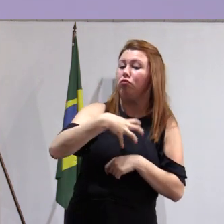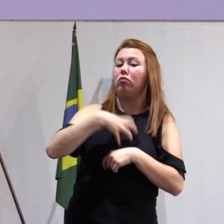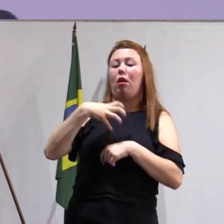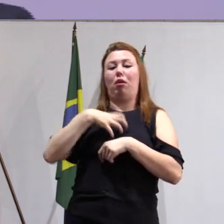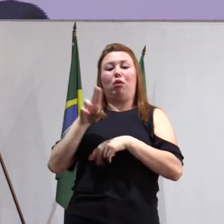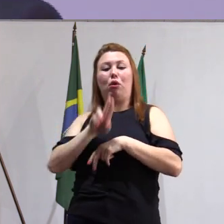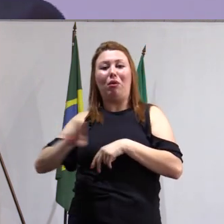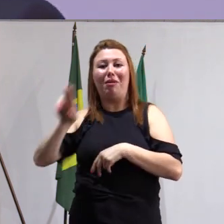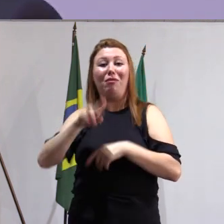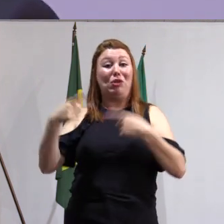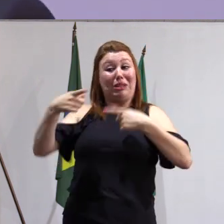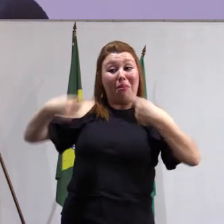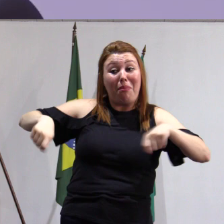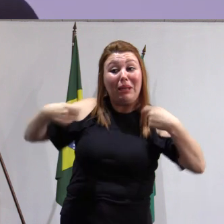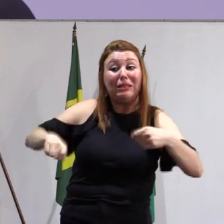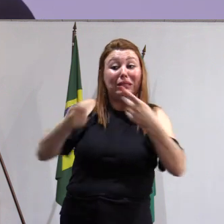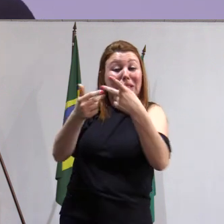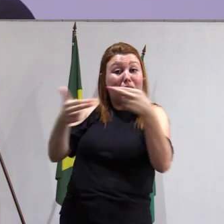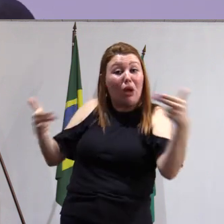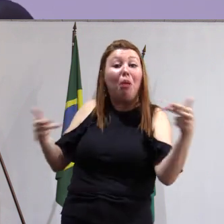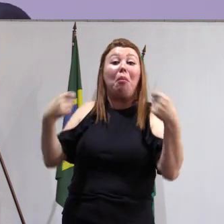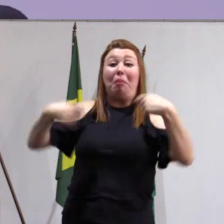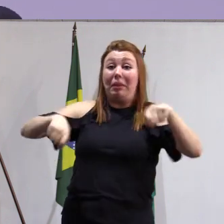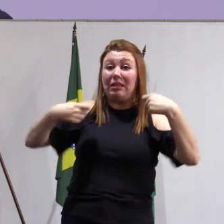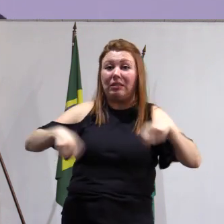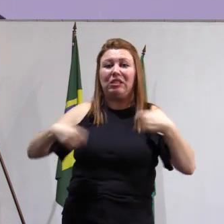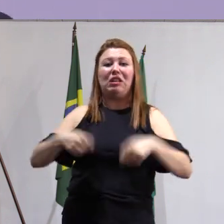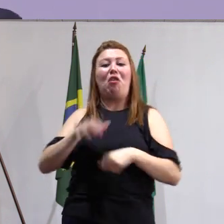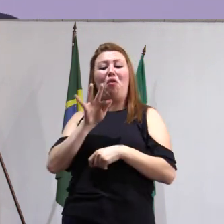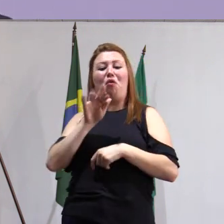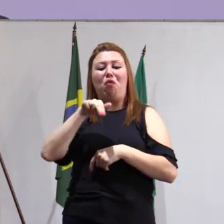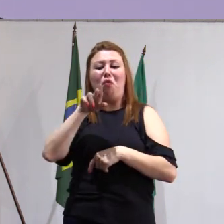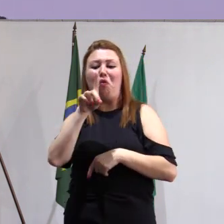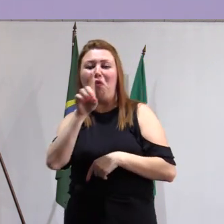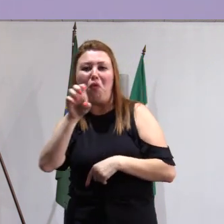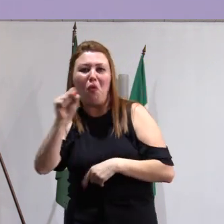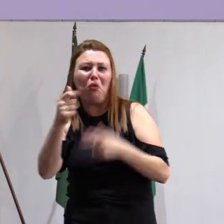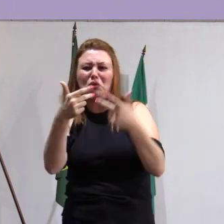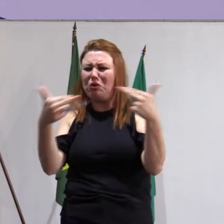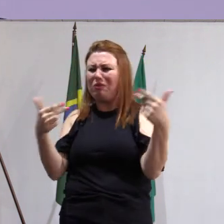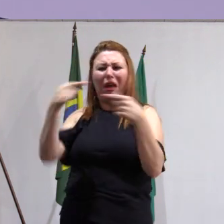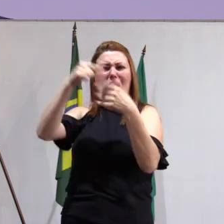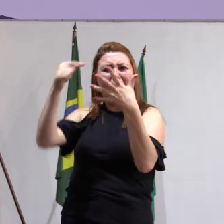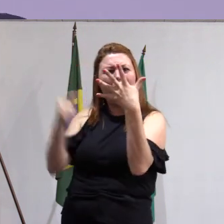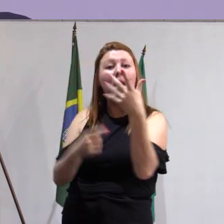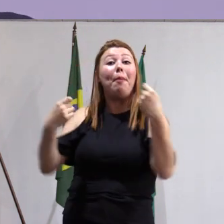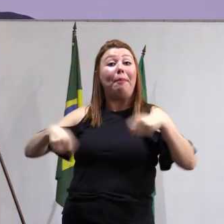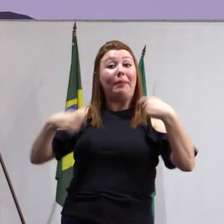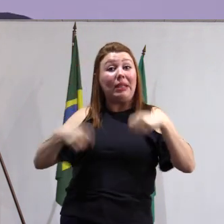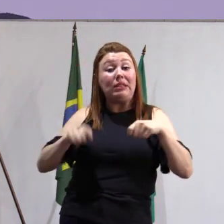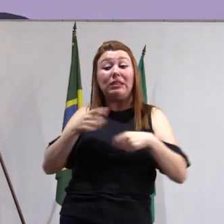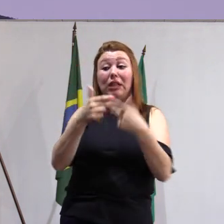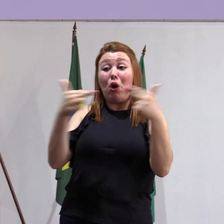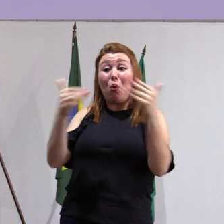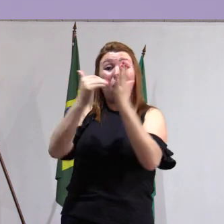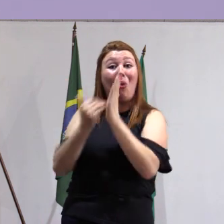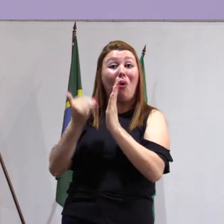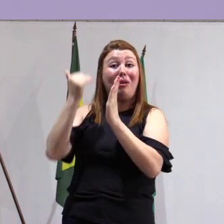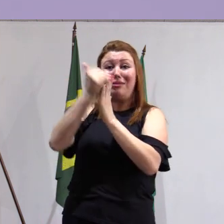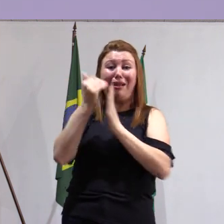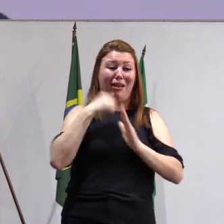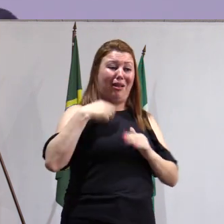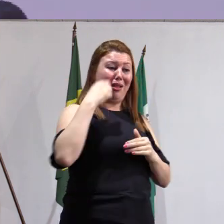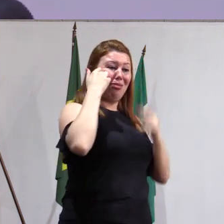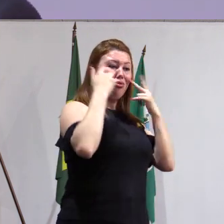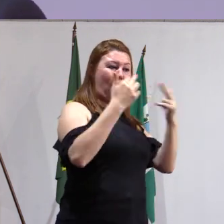dos naming rights, você precisa dos fundos de endowment, você precisa ter outras formas de obtenção de recursos para além daquelas